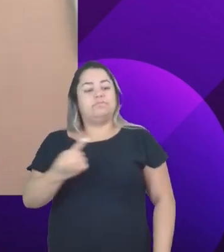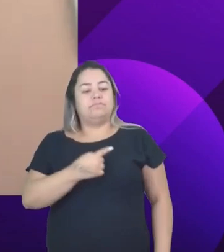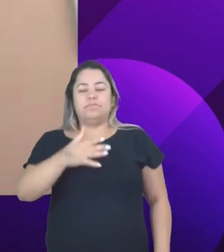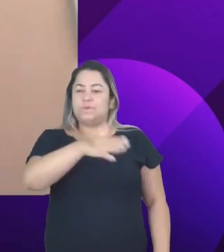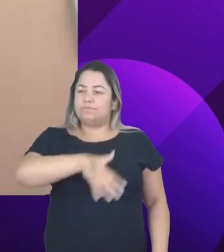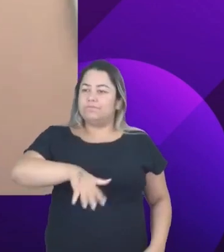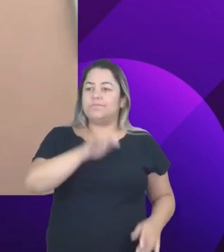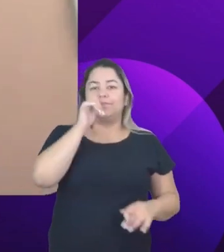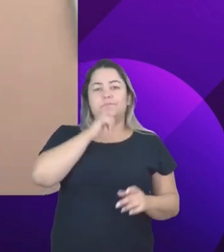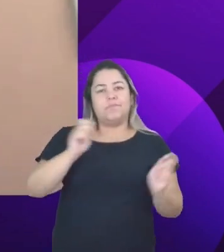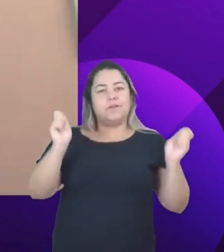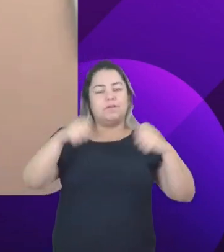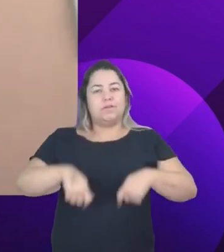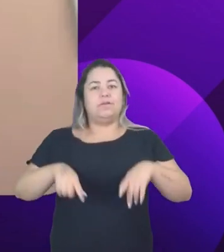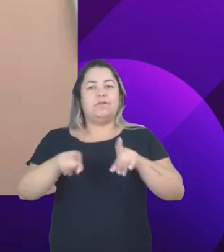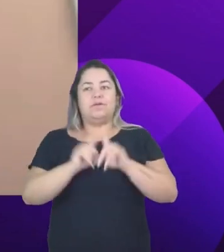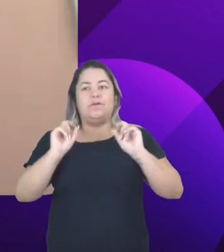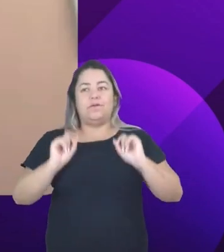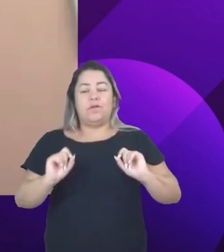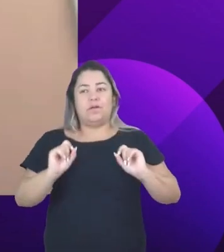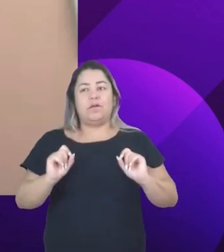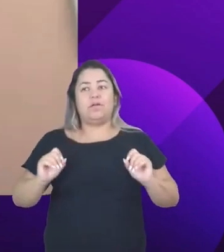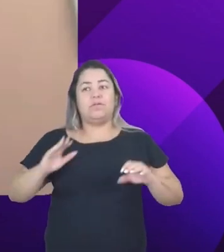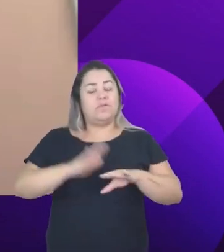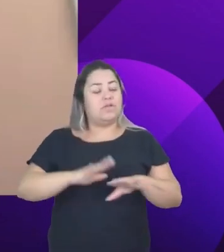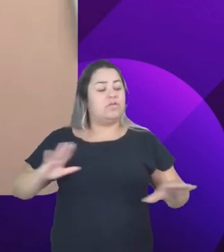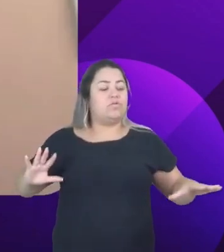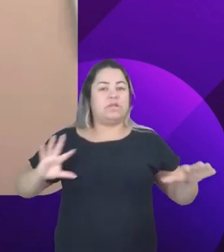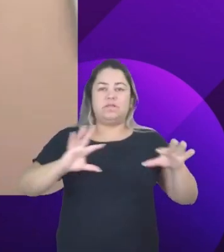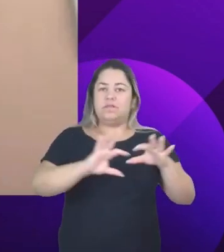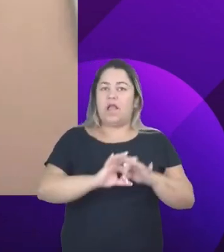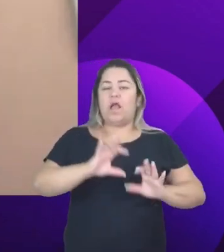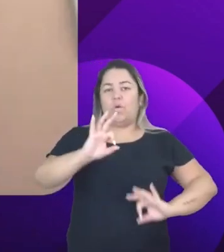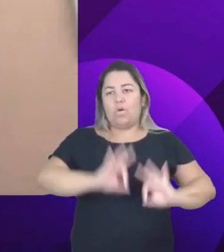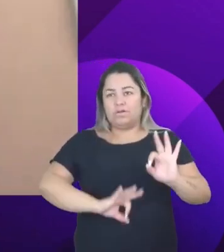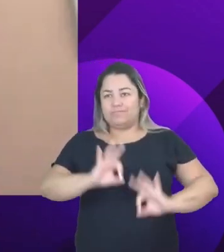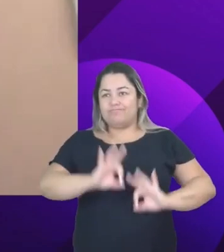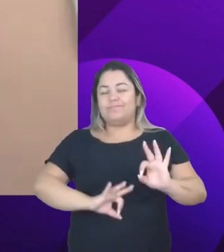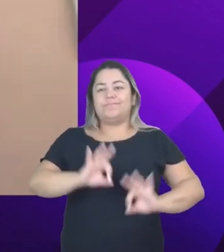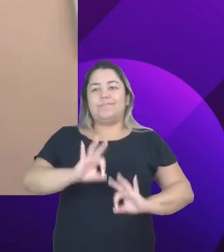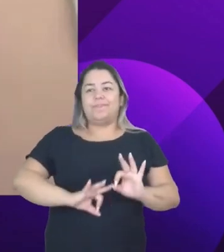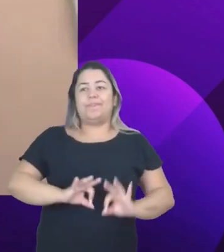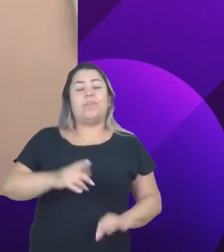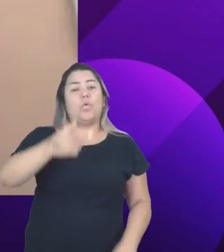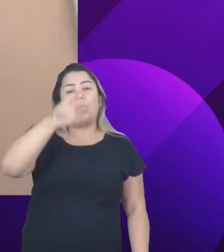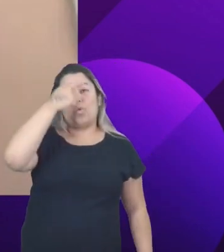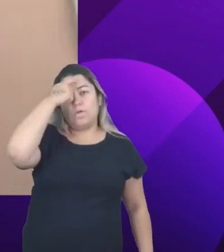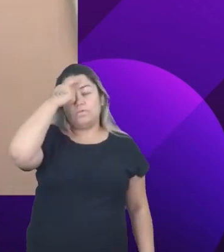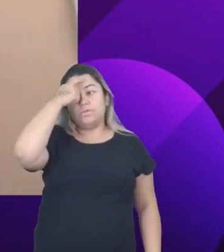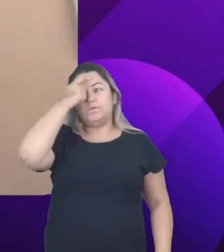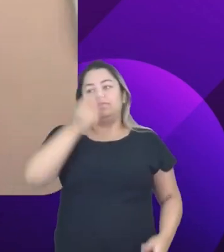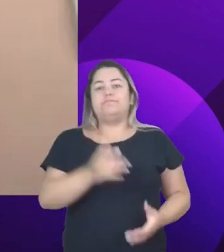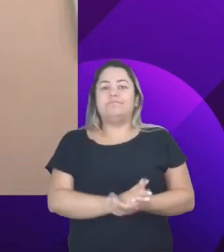mulheres, precisamos estar cada vez mais conectadas, organizadas, conscientes,